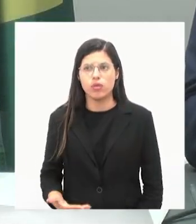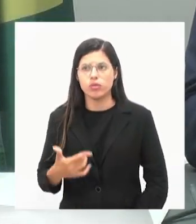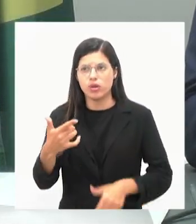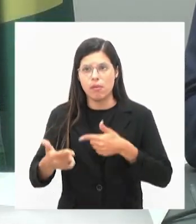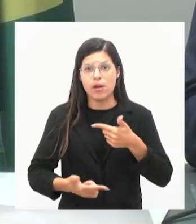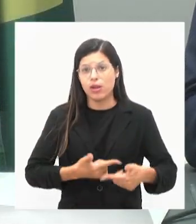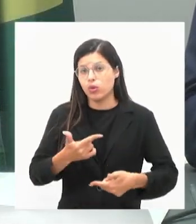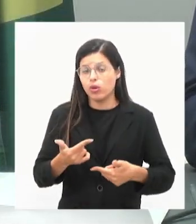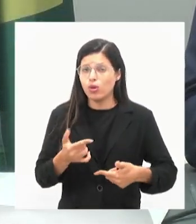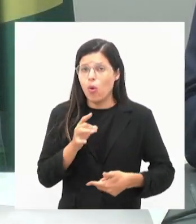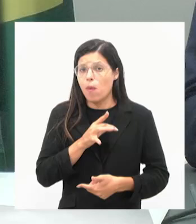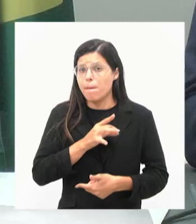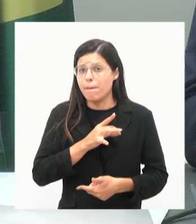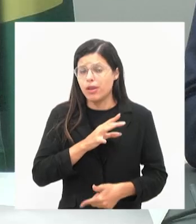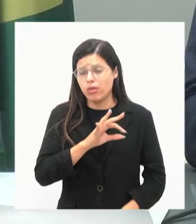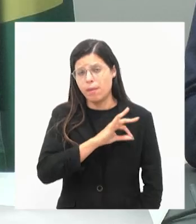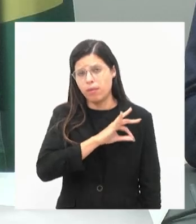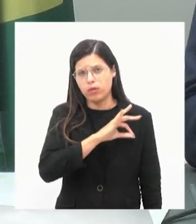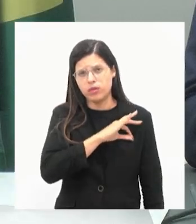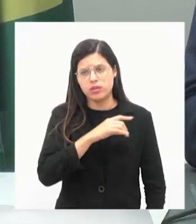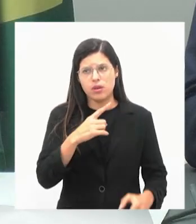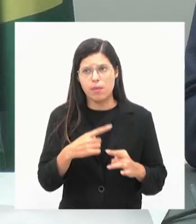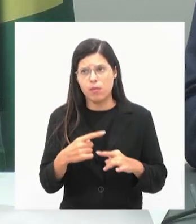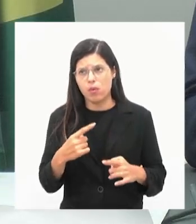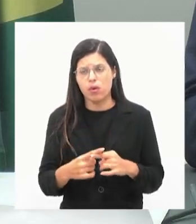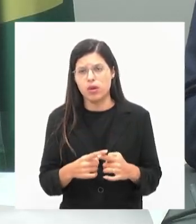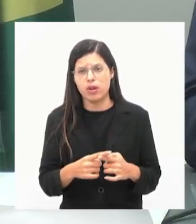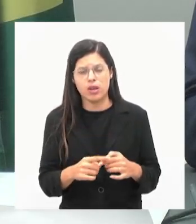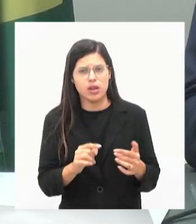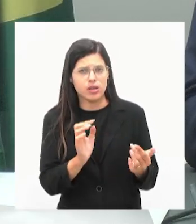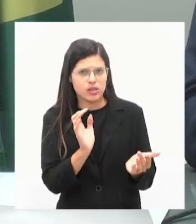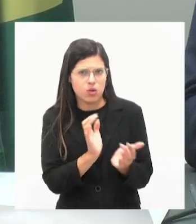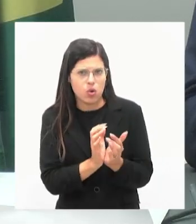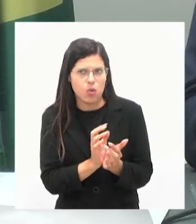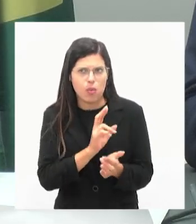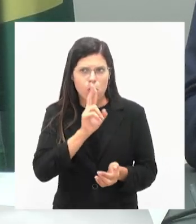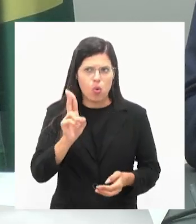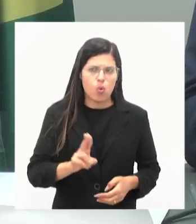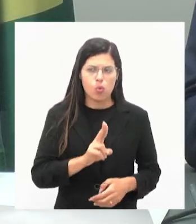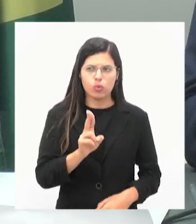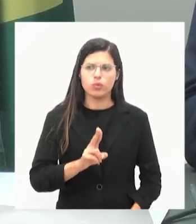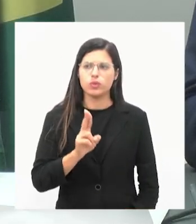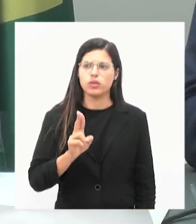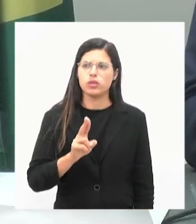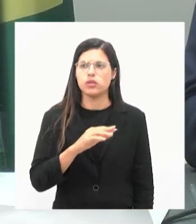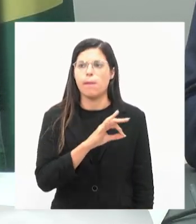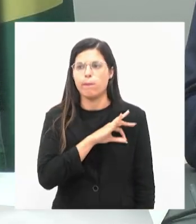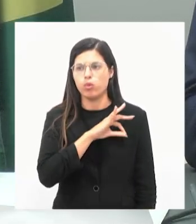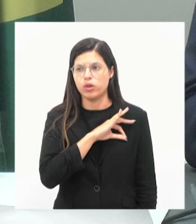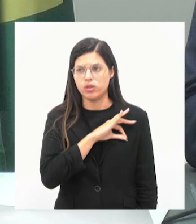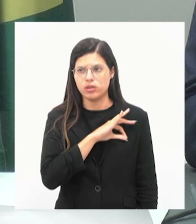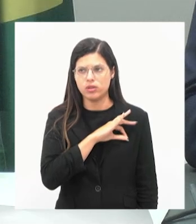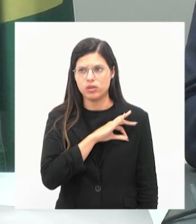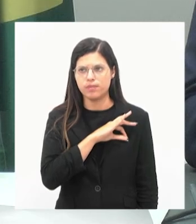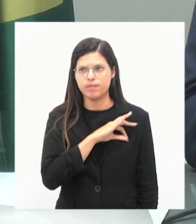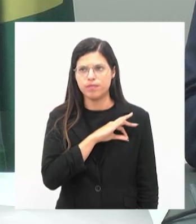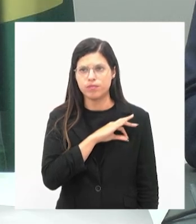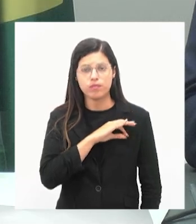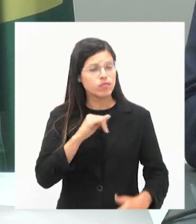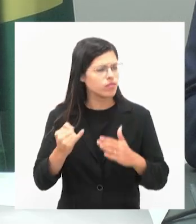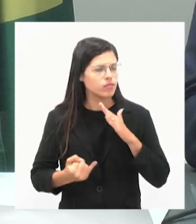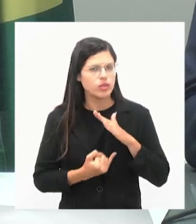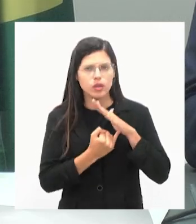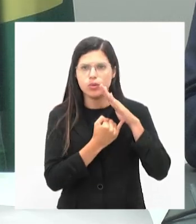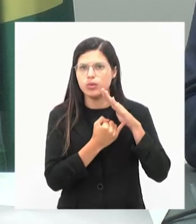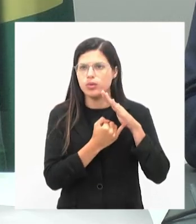da polícia. Porque essa quadrilha usa essa tão importante farda, essa tão honrosa instituição a qual eu defendo com